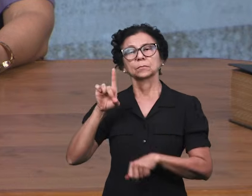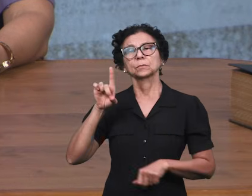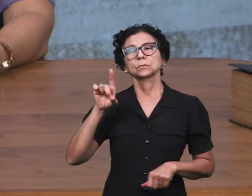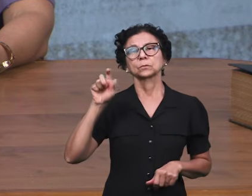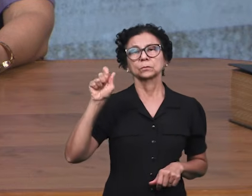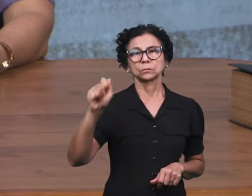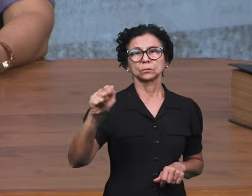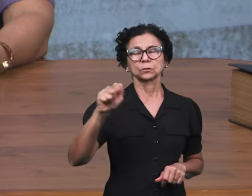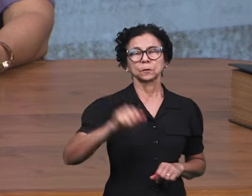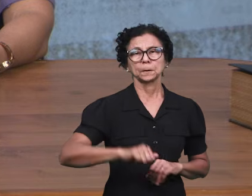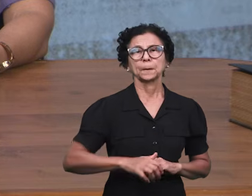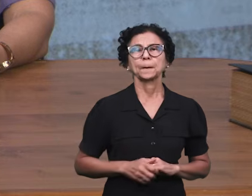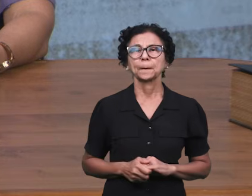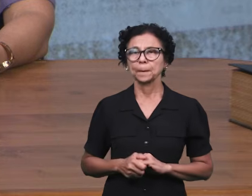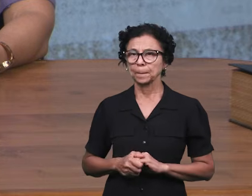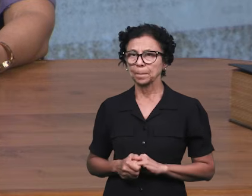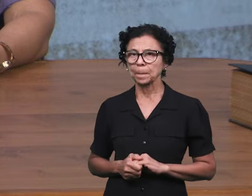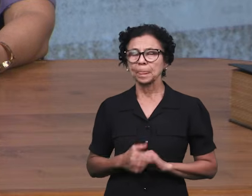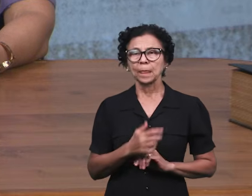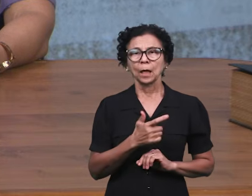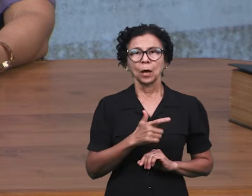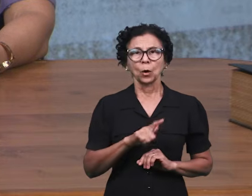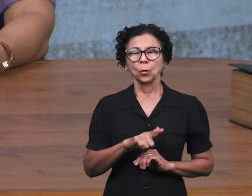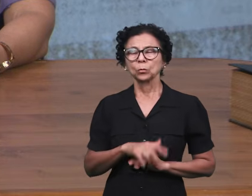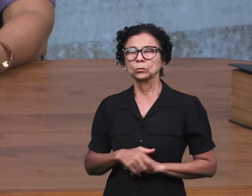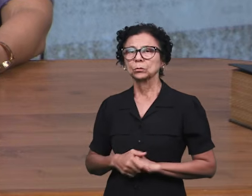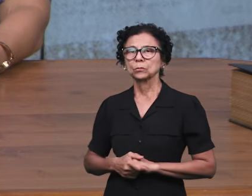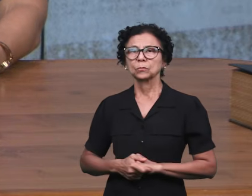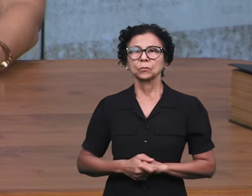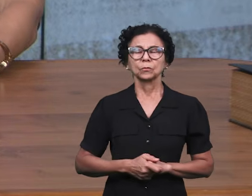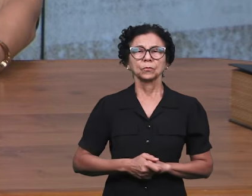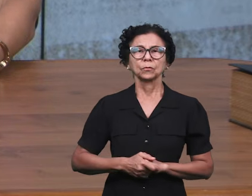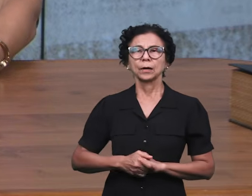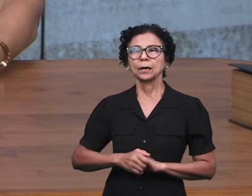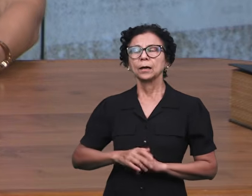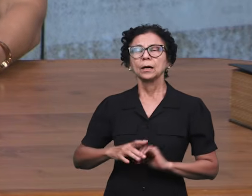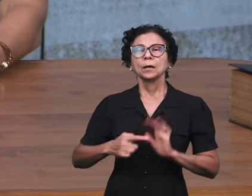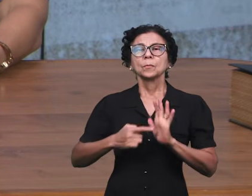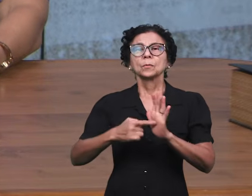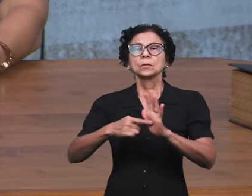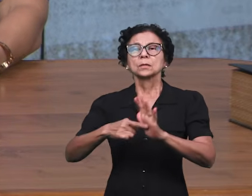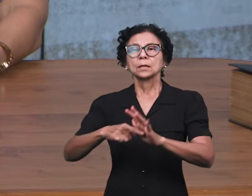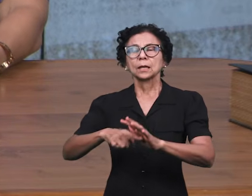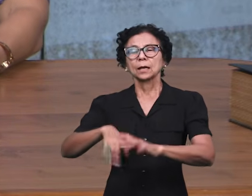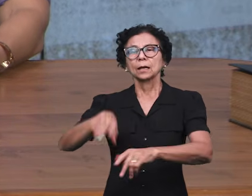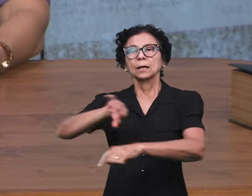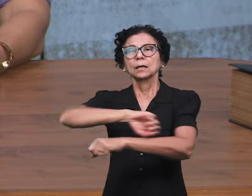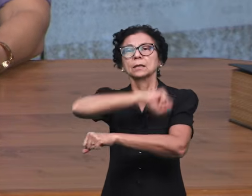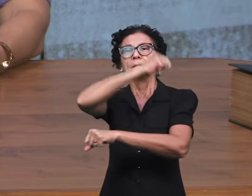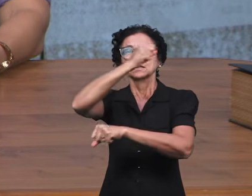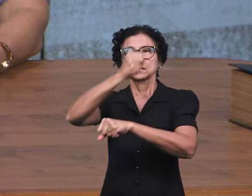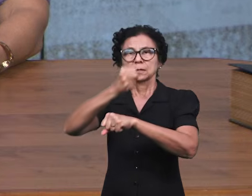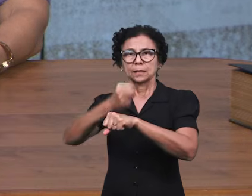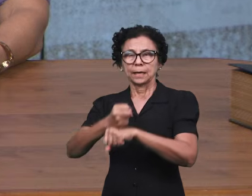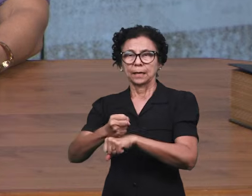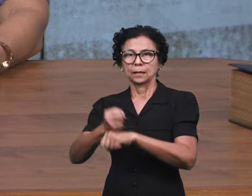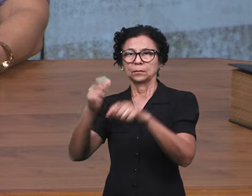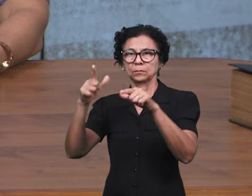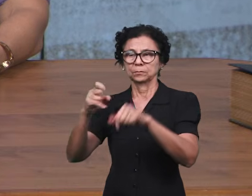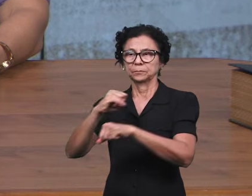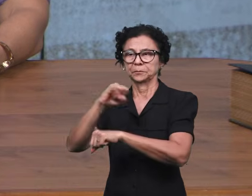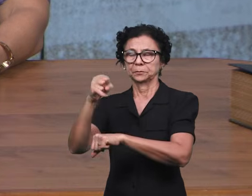Nob, acenará com a sua mão ao monte da filha de Sião, o outeiro de